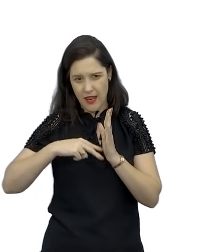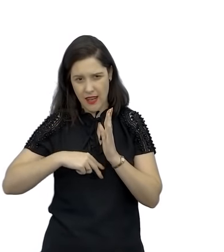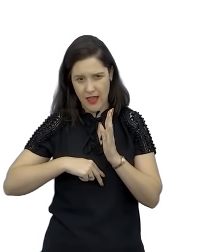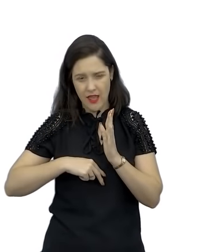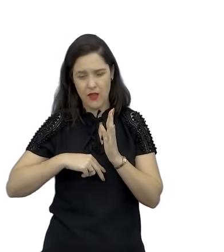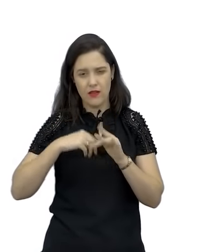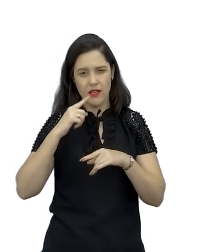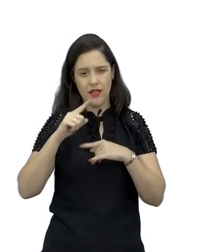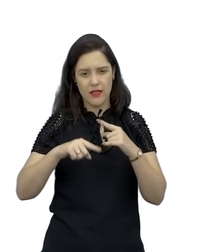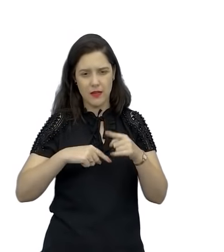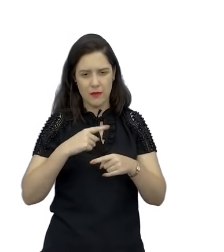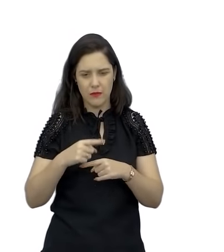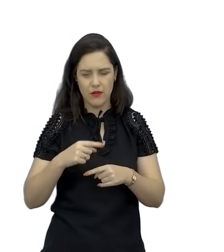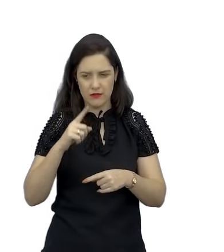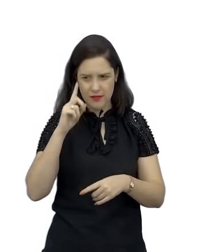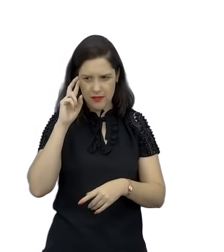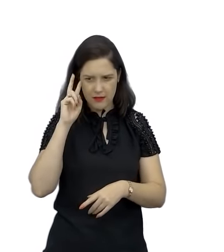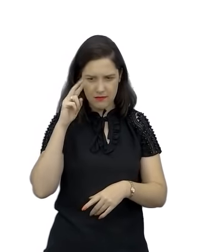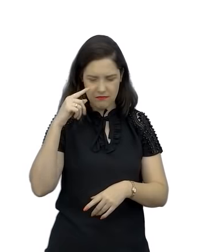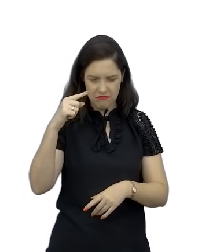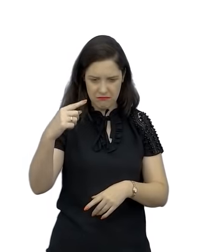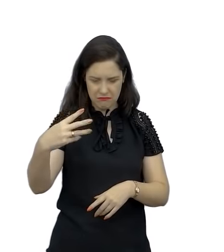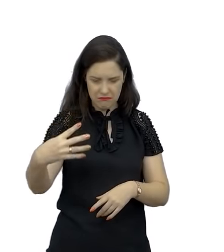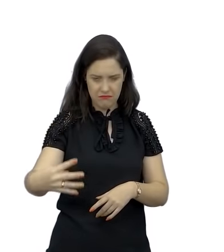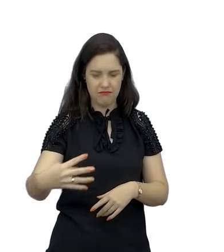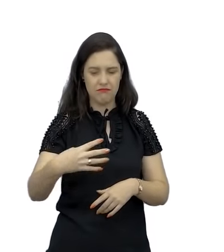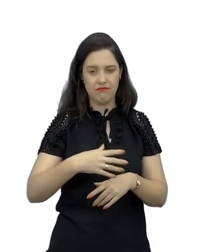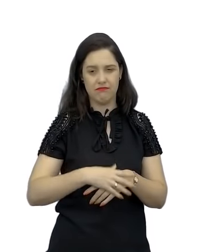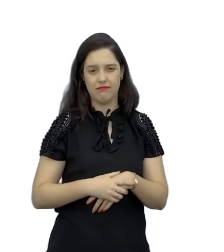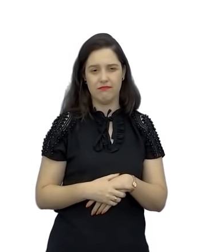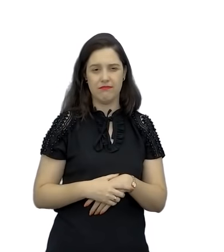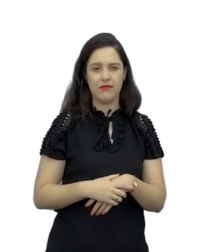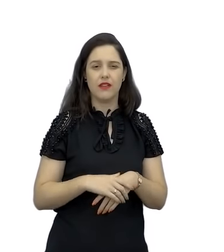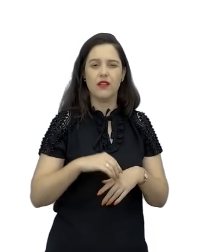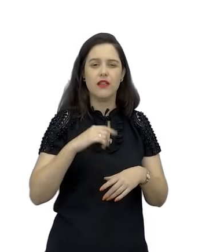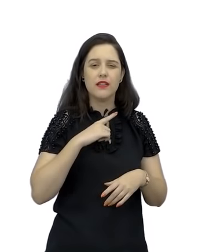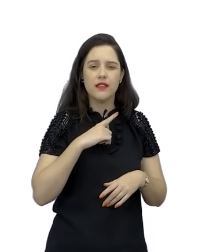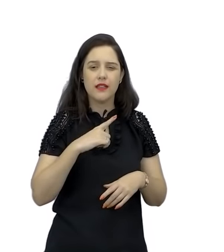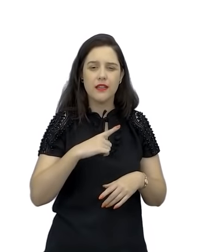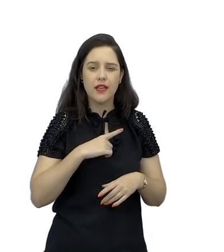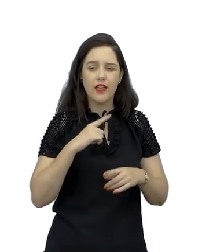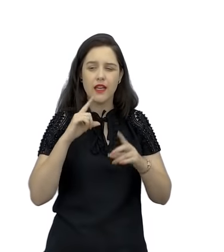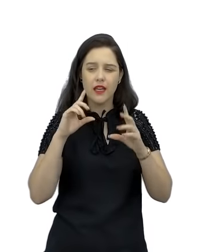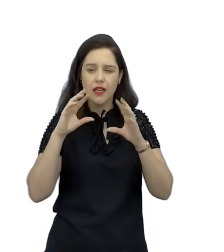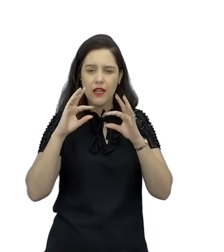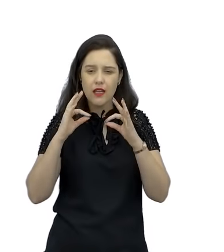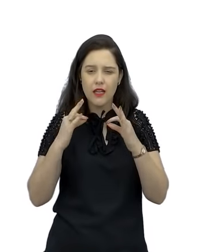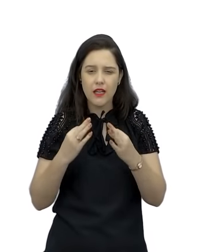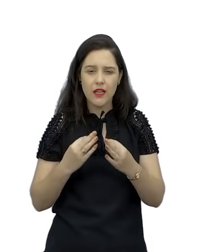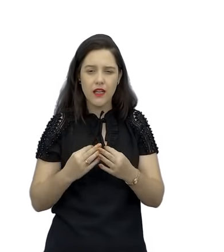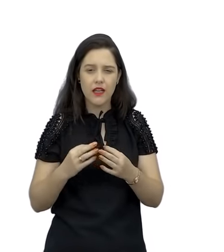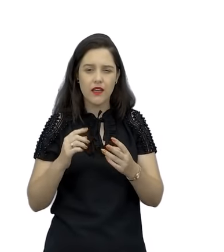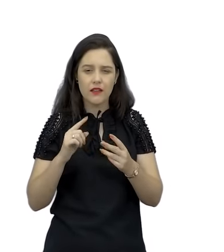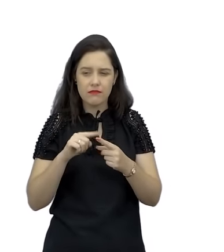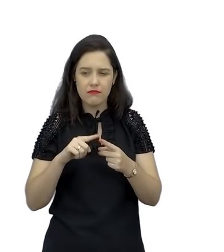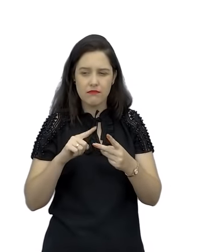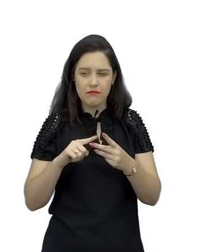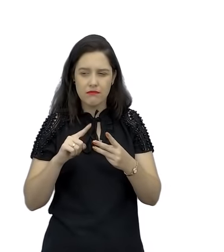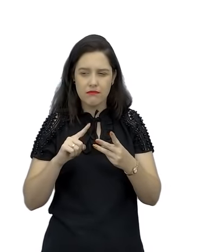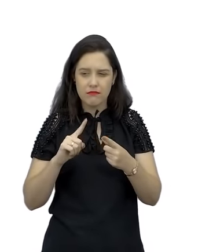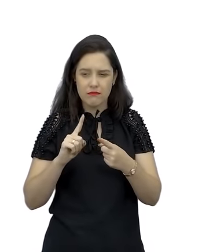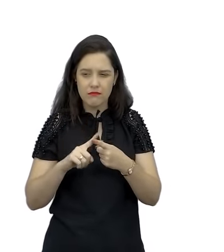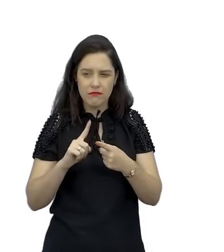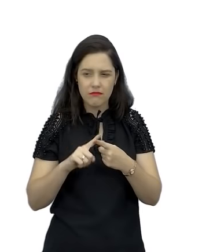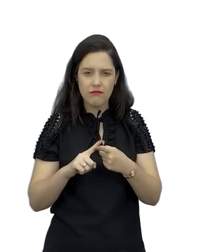aqueles processos que o Nochique nos traz. Então, eu tinha a família Ferreira, Moreira e Souza. A família Ferreira virá